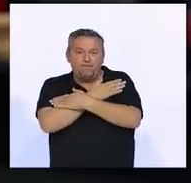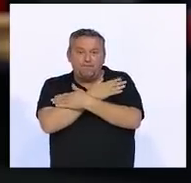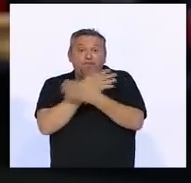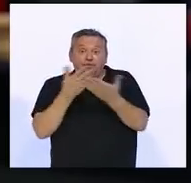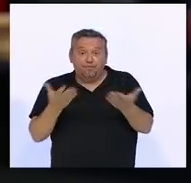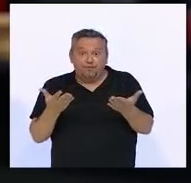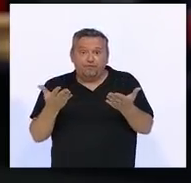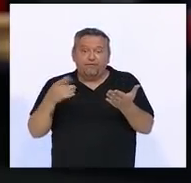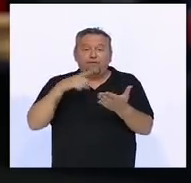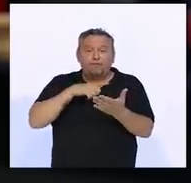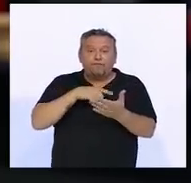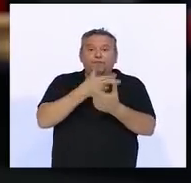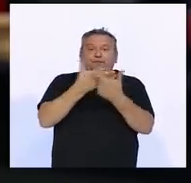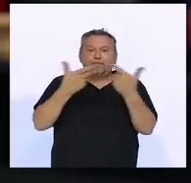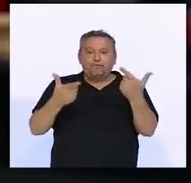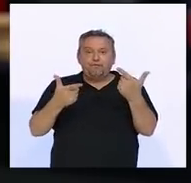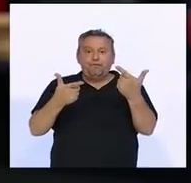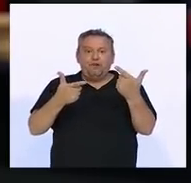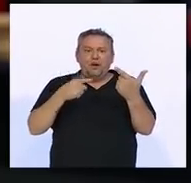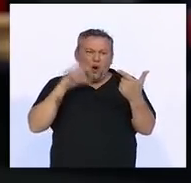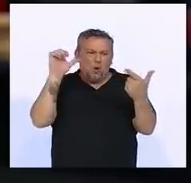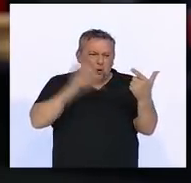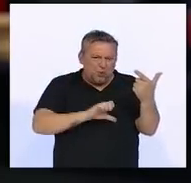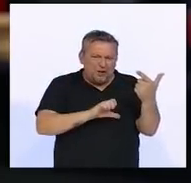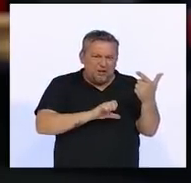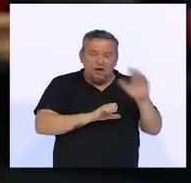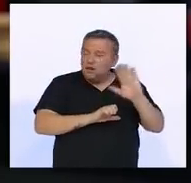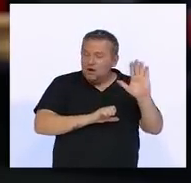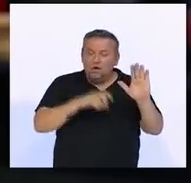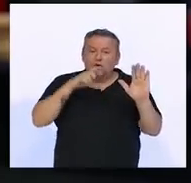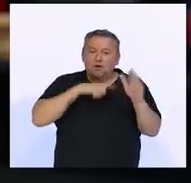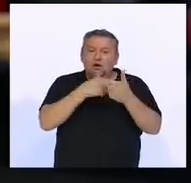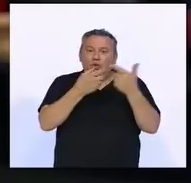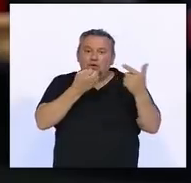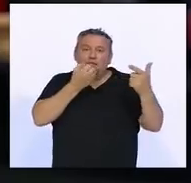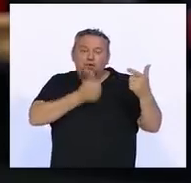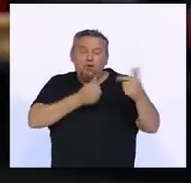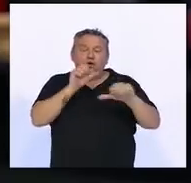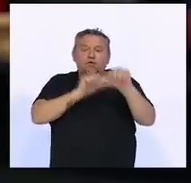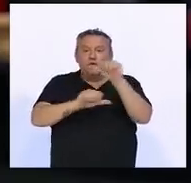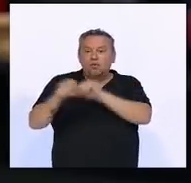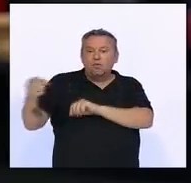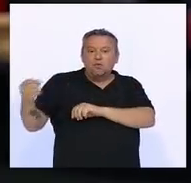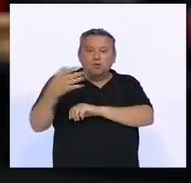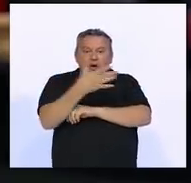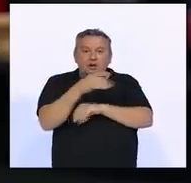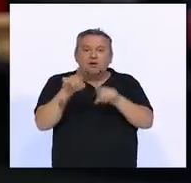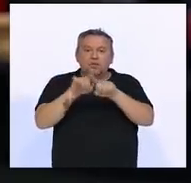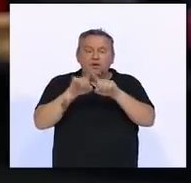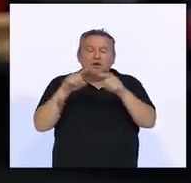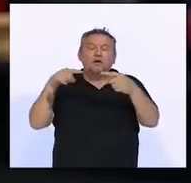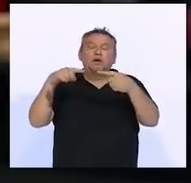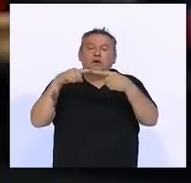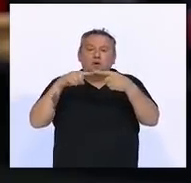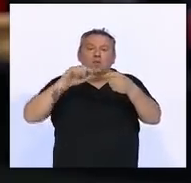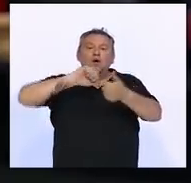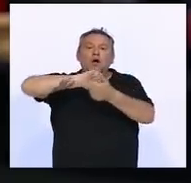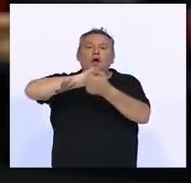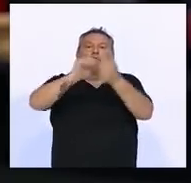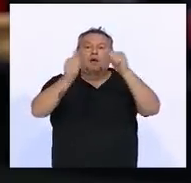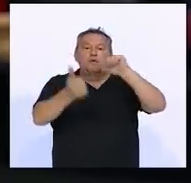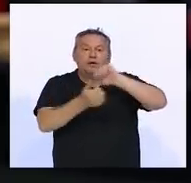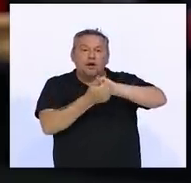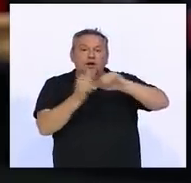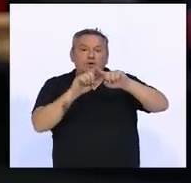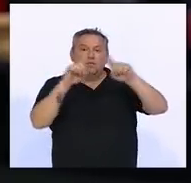trabalhista. Tem coisas só ruins na reforma? Não. Tem coisas que foram modernizadas, coisas que são adequadas, mas tem um